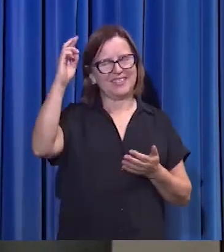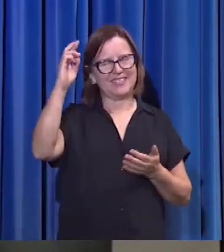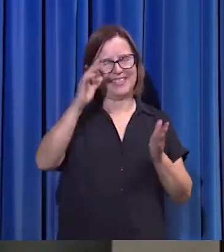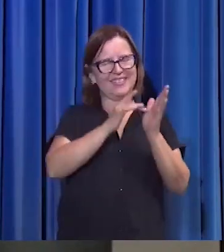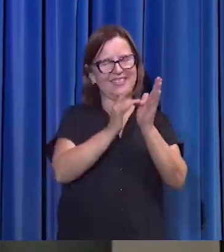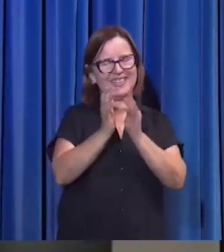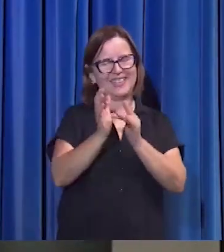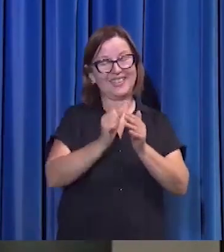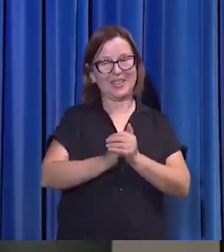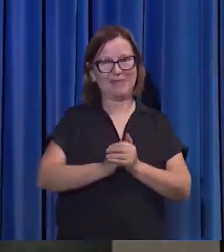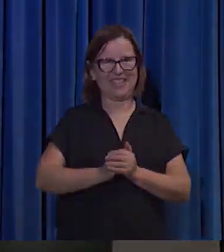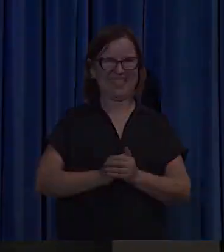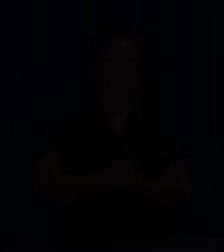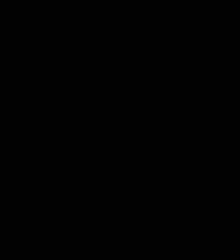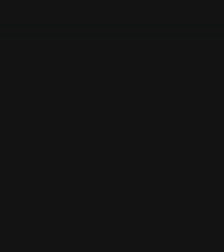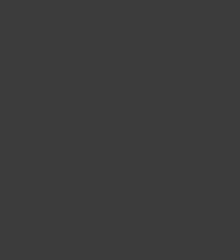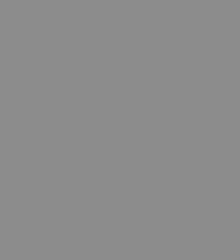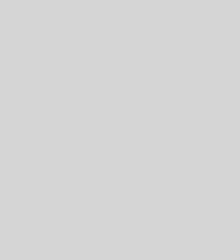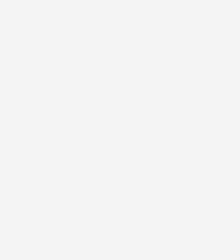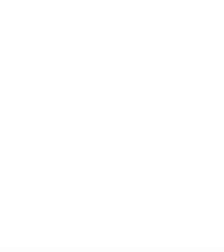Amém.